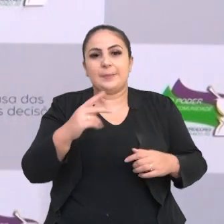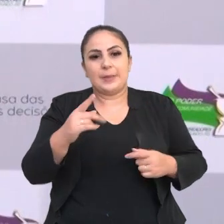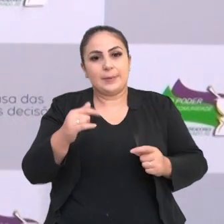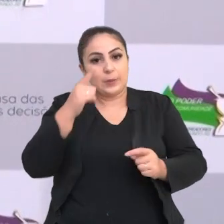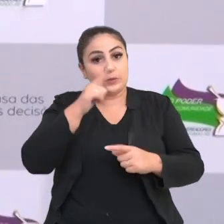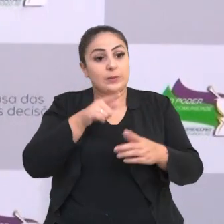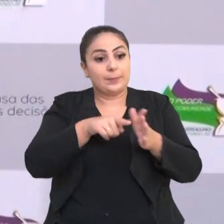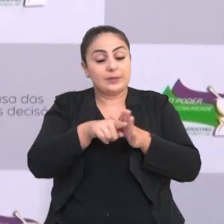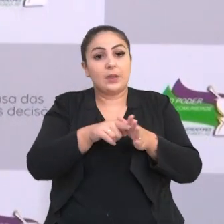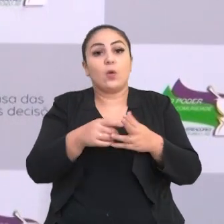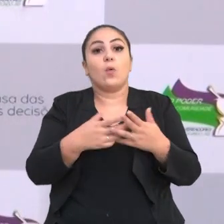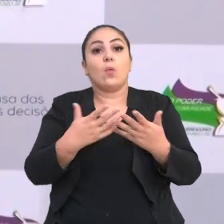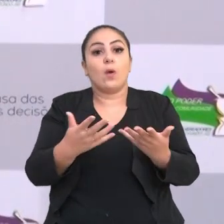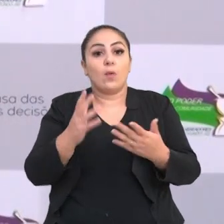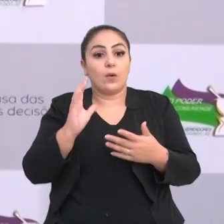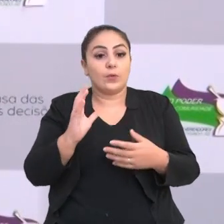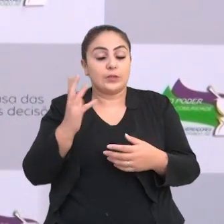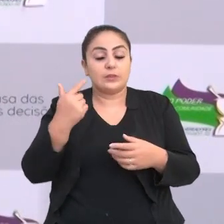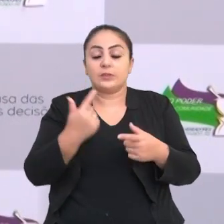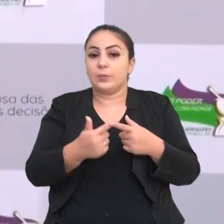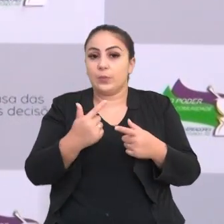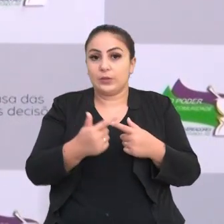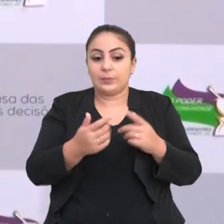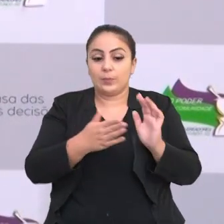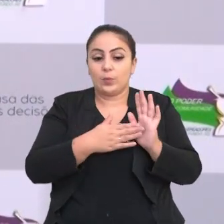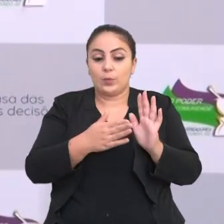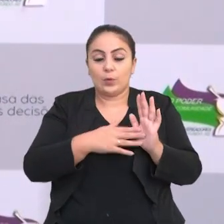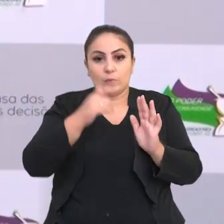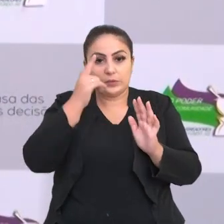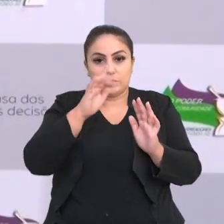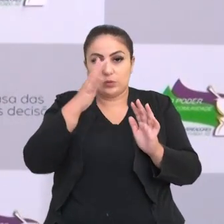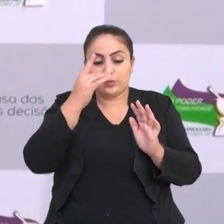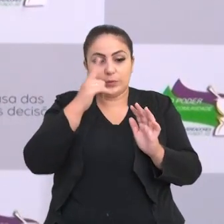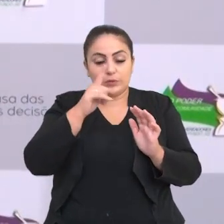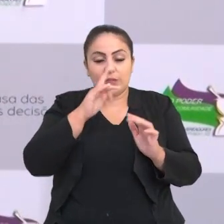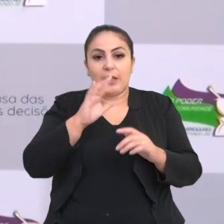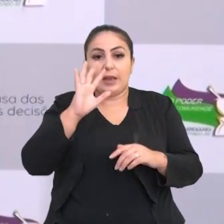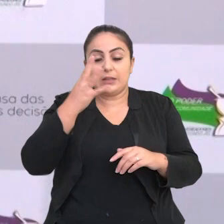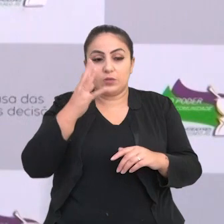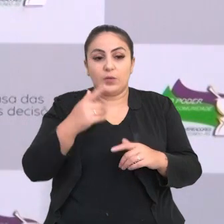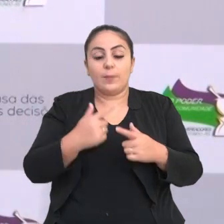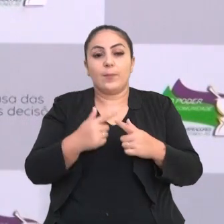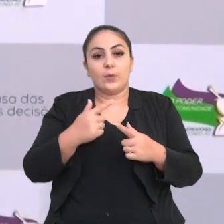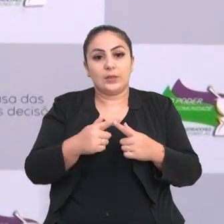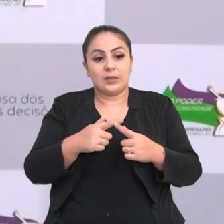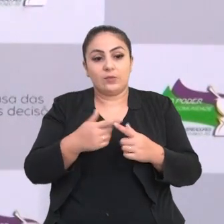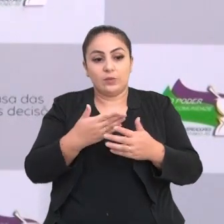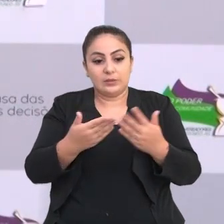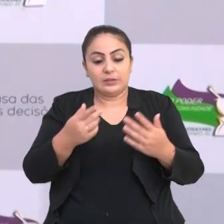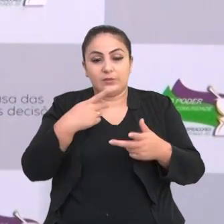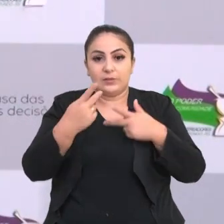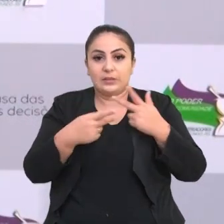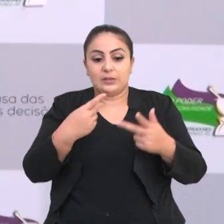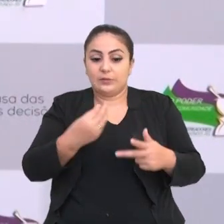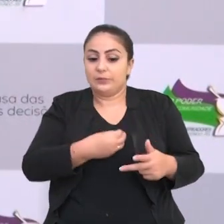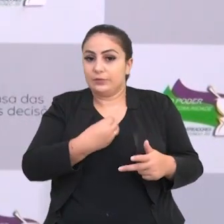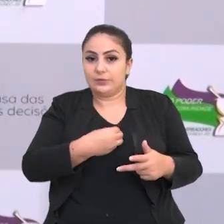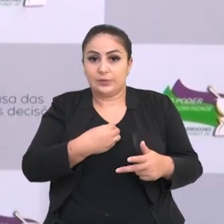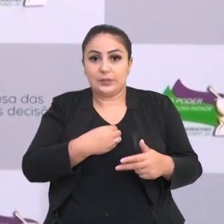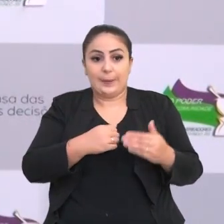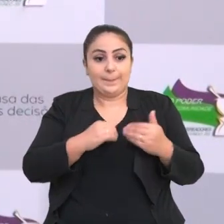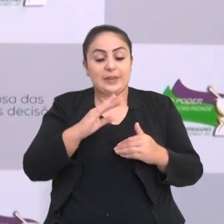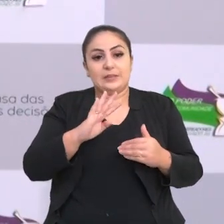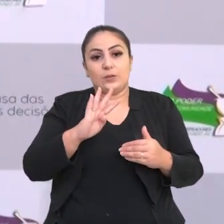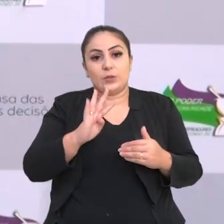para investigar quais são as causas e propor soluções para resolver, porque afinal de contas você está tratando com a vida